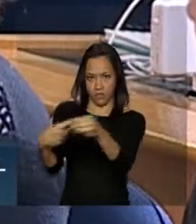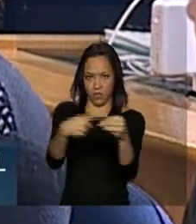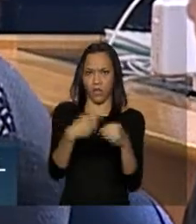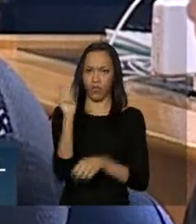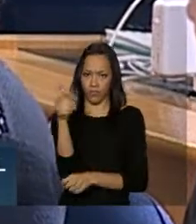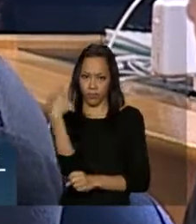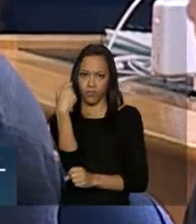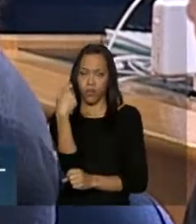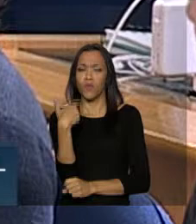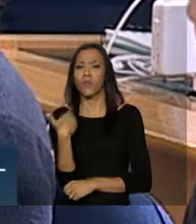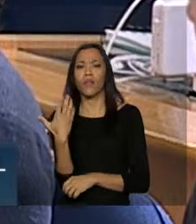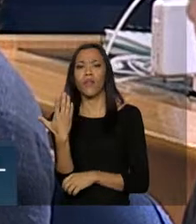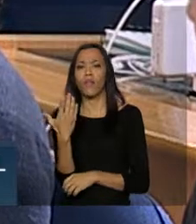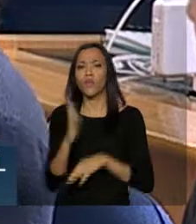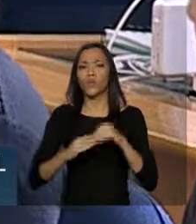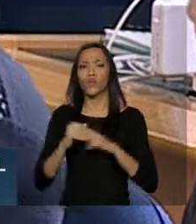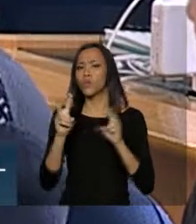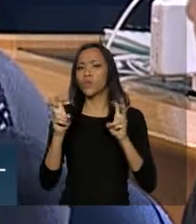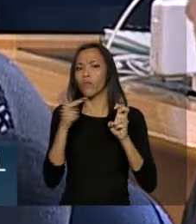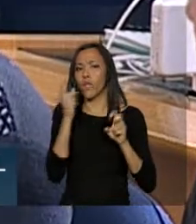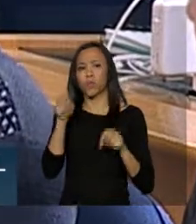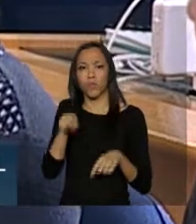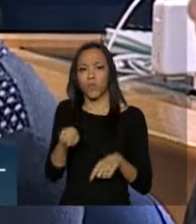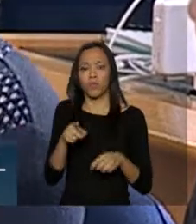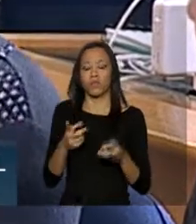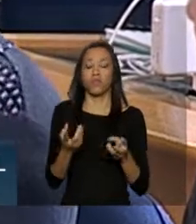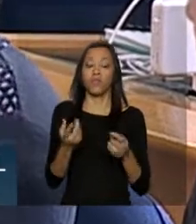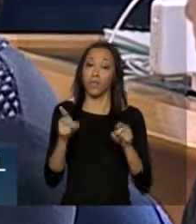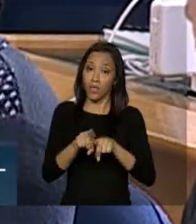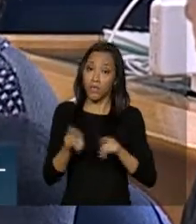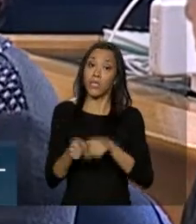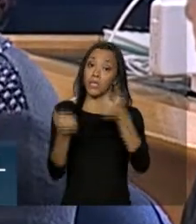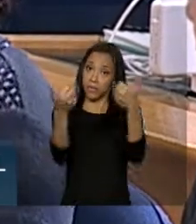Queria que o senhor falasse sobre isso e explicasse um pouquinho, que eu